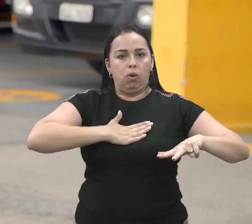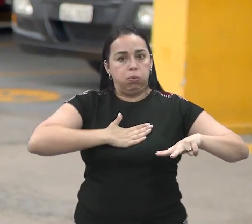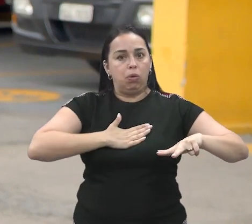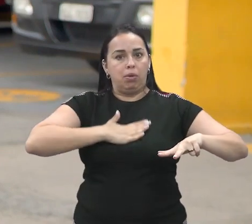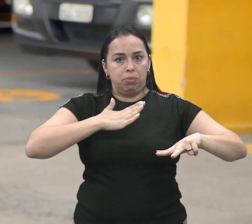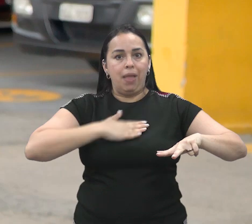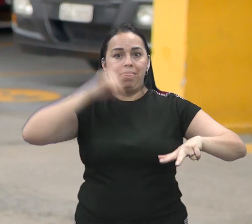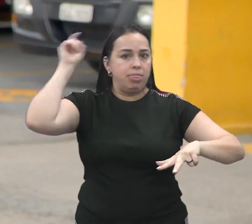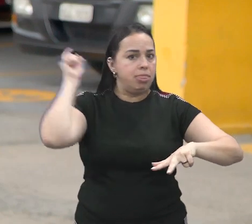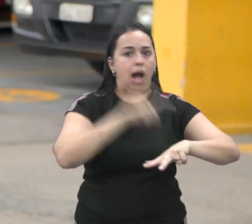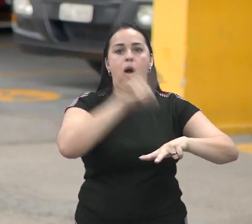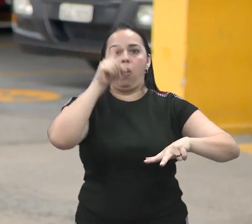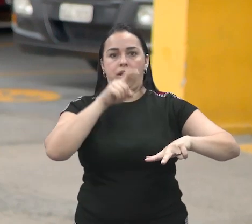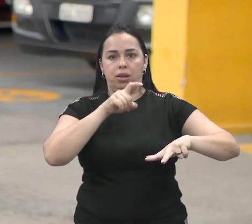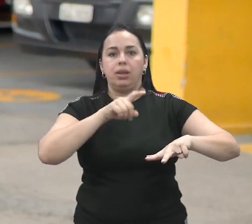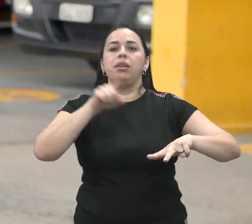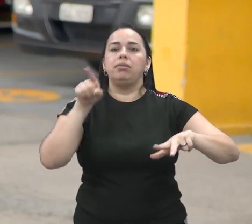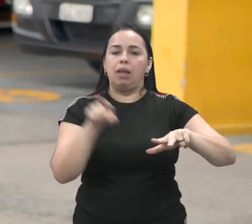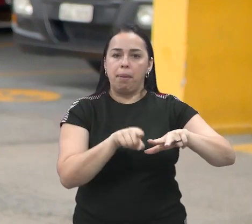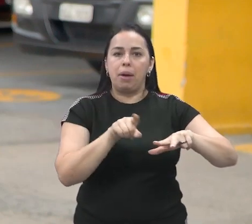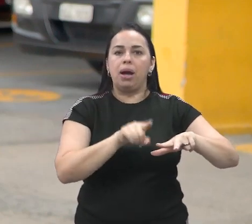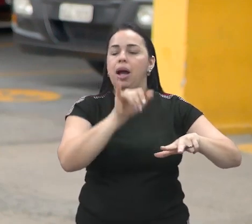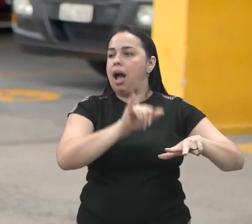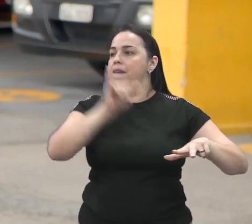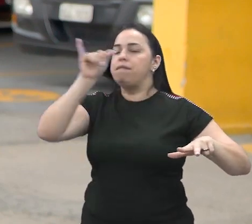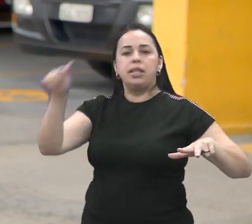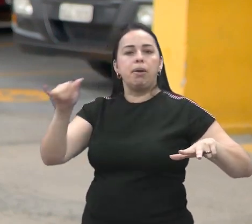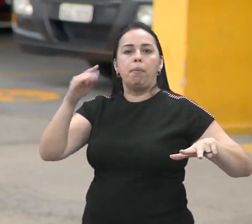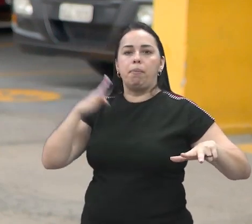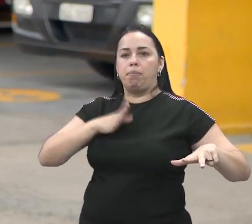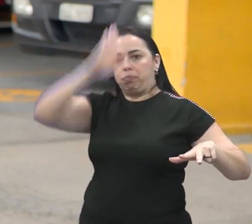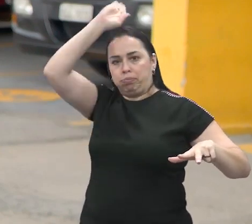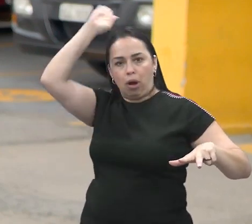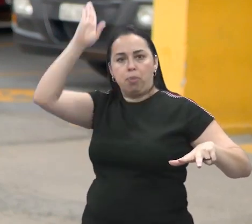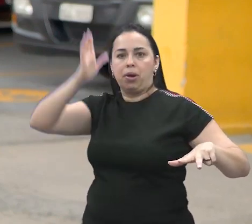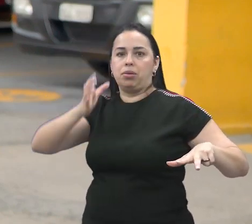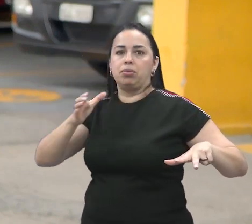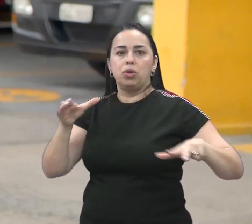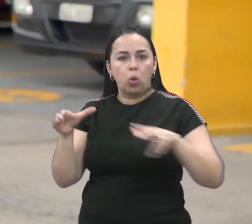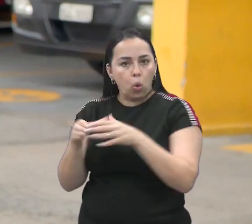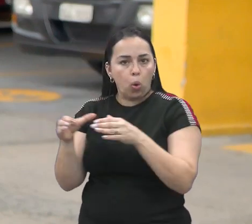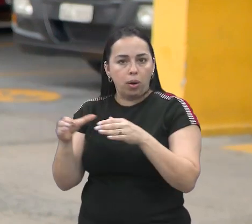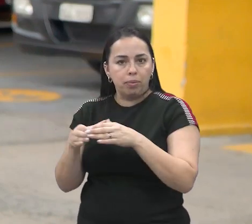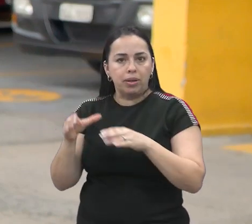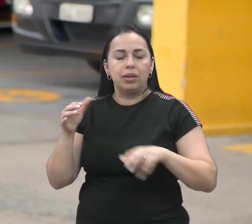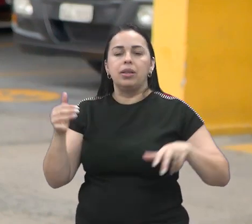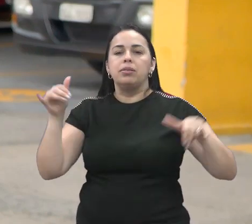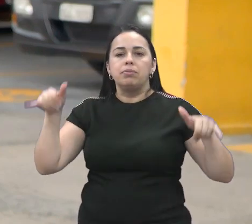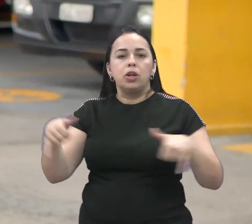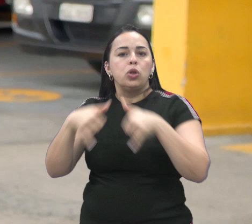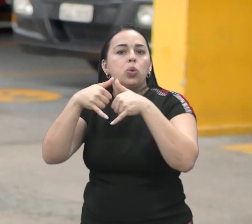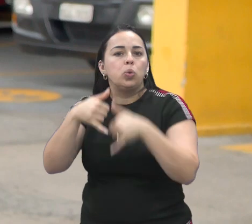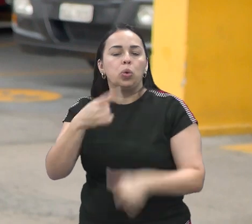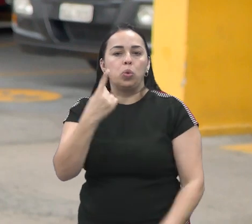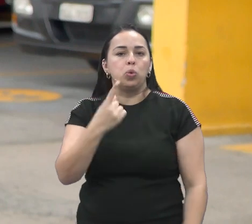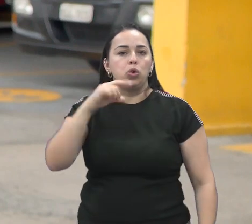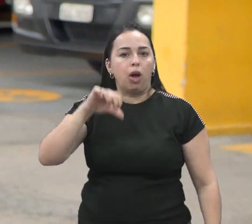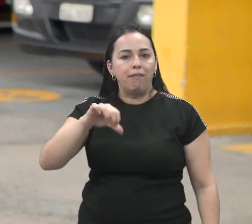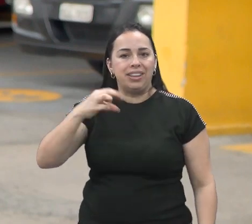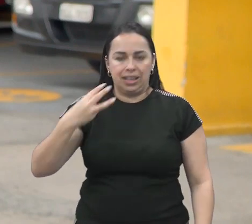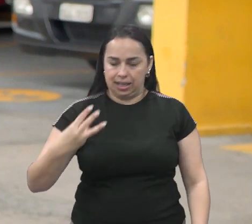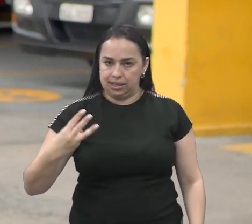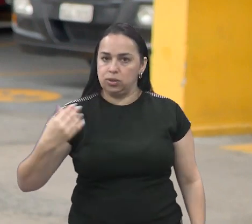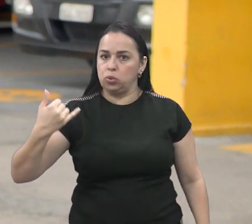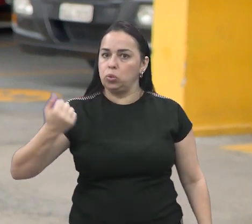cardiopulmonar, certo? E concomitantemente a isso, você aciona também o serviço do Corpo de Bombeiros. Lembrando que o serviço do Corpo de Bombeiros é acionado através do